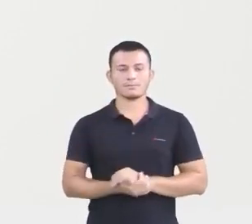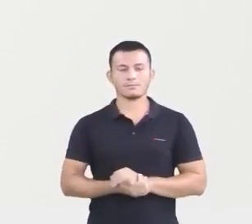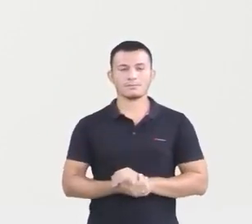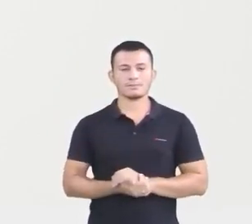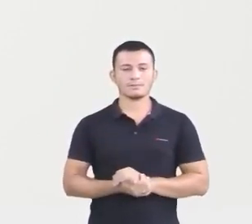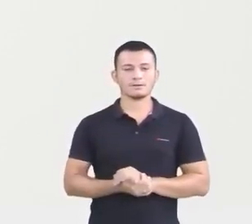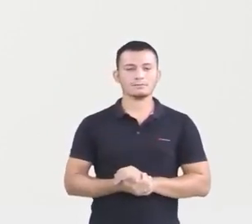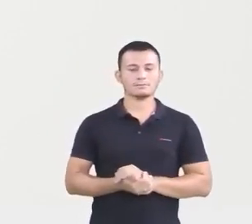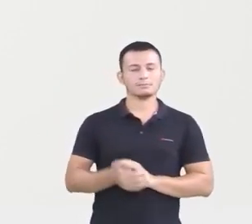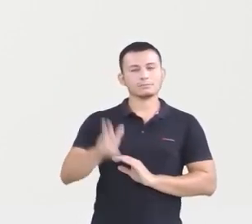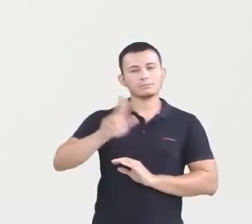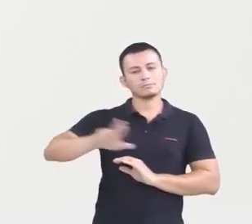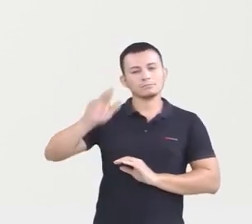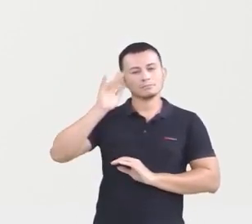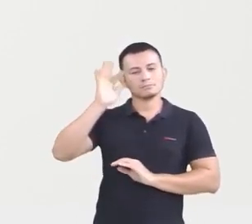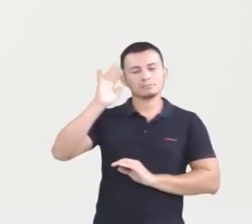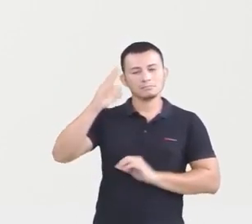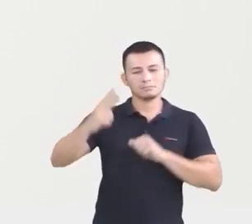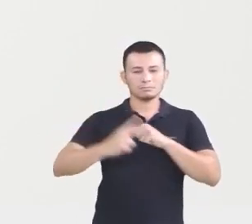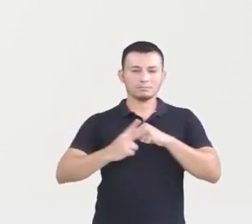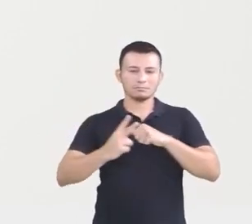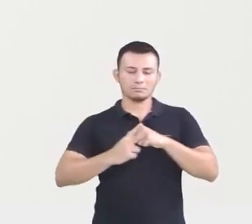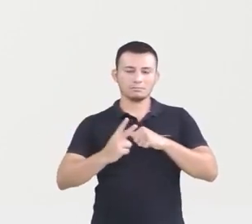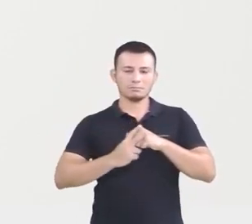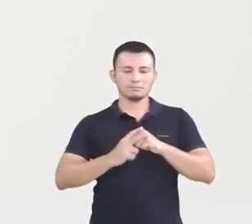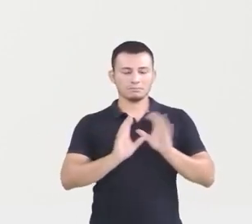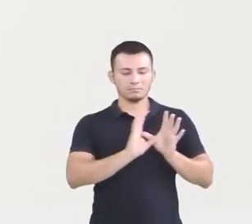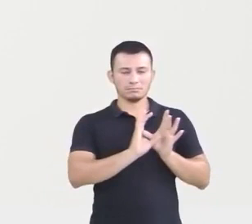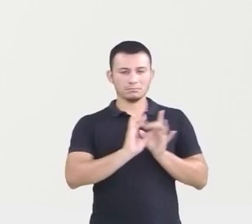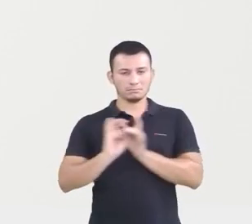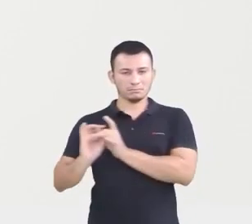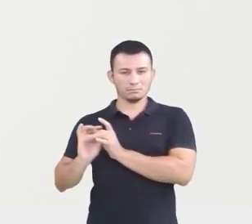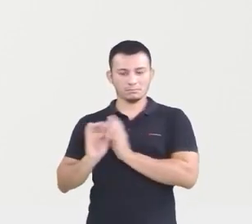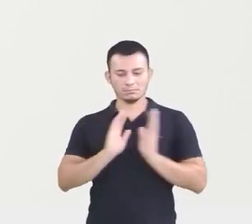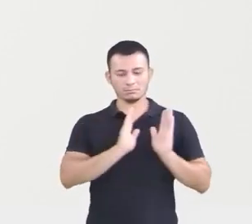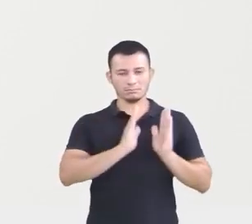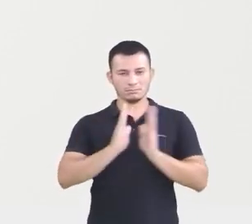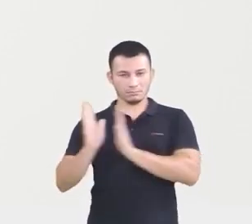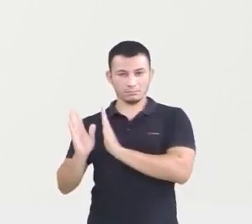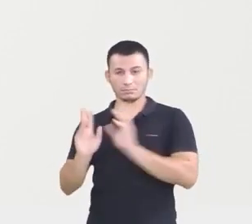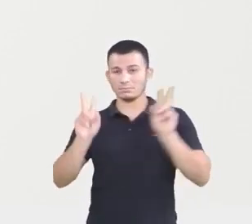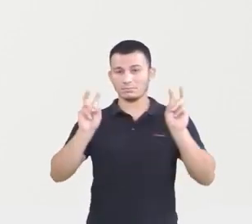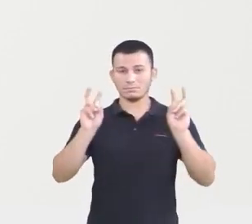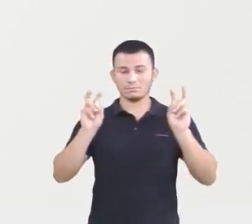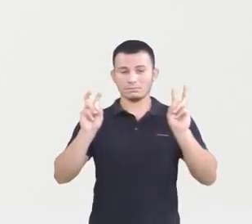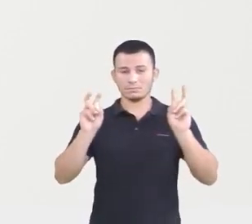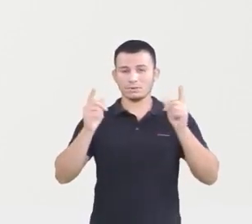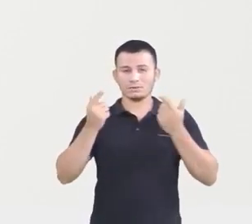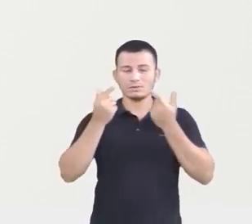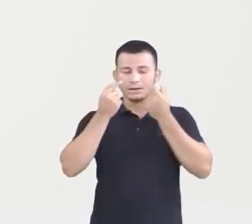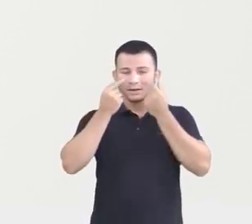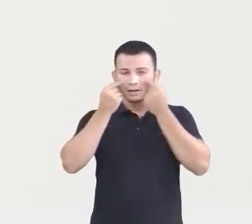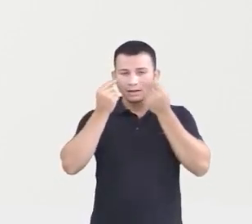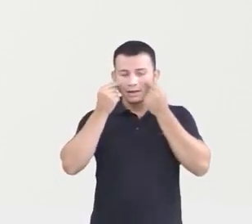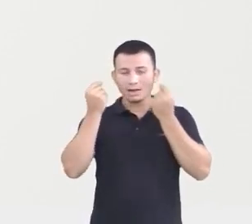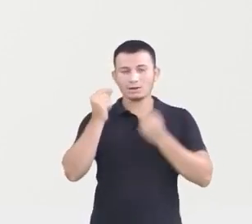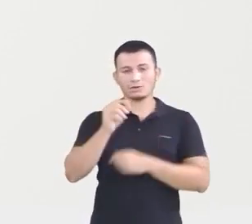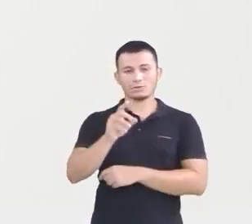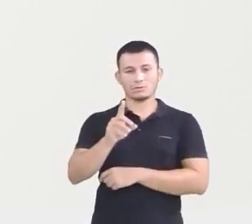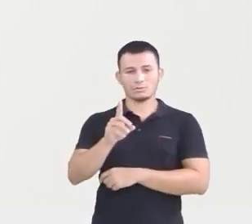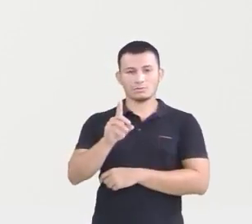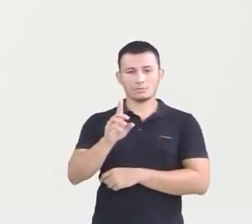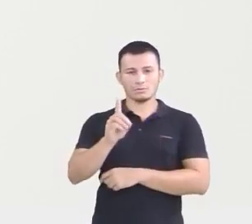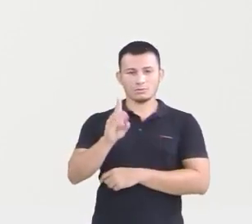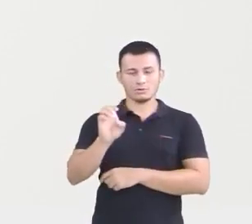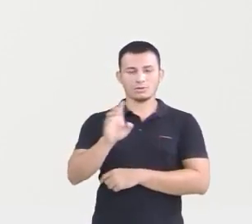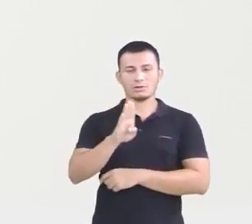flexões verbais para a coesão sequencial. Nós vamos trabalhar o Gato de Botas, que foi escrito pelo